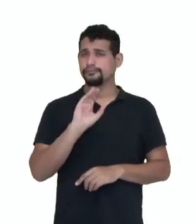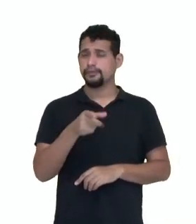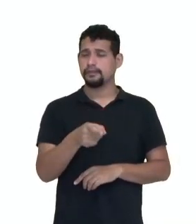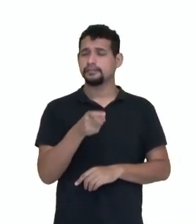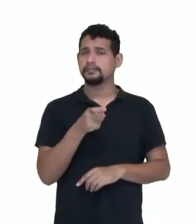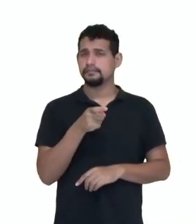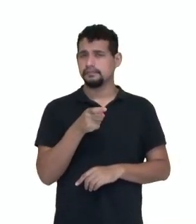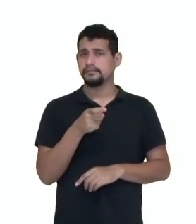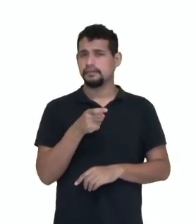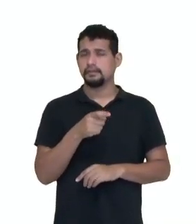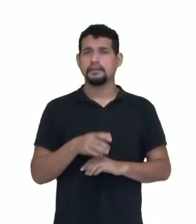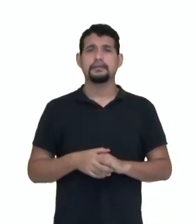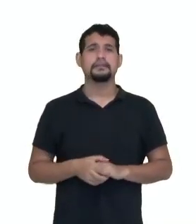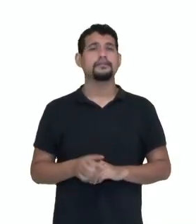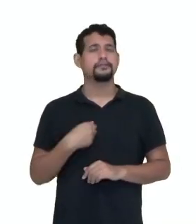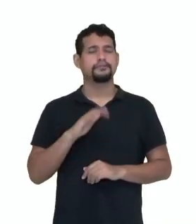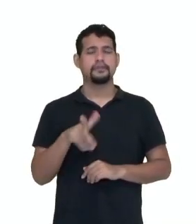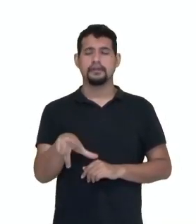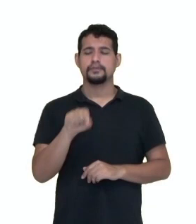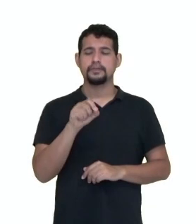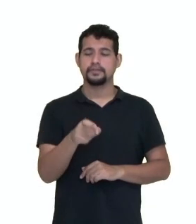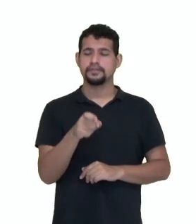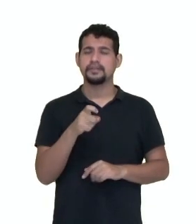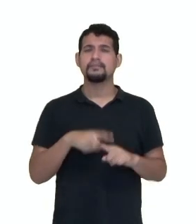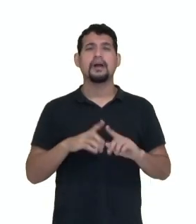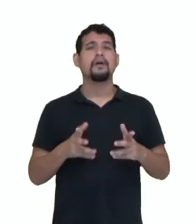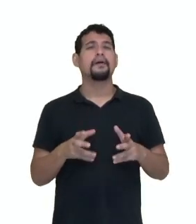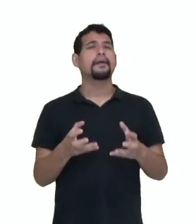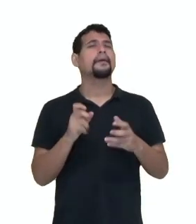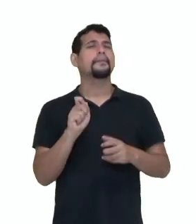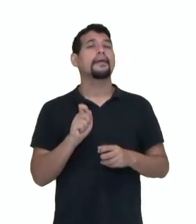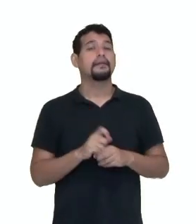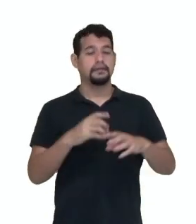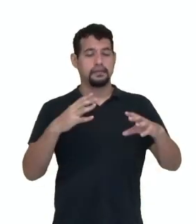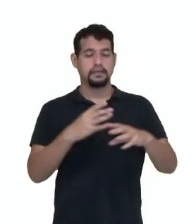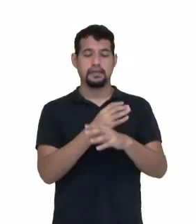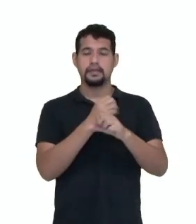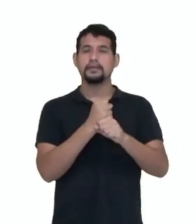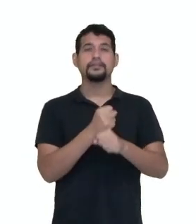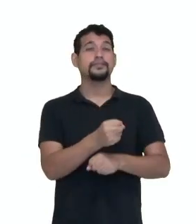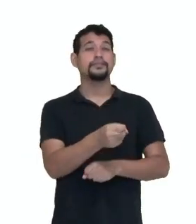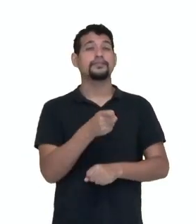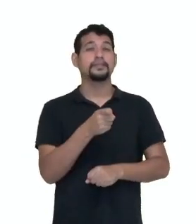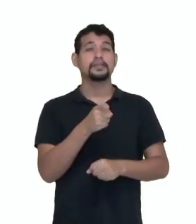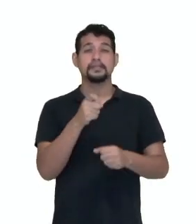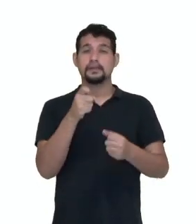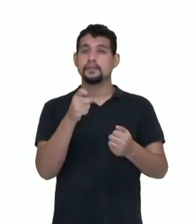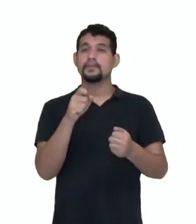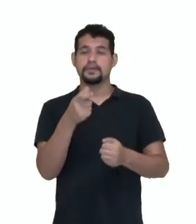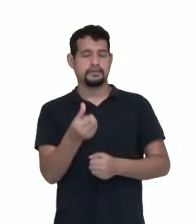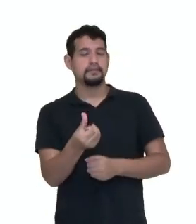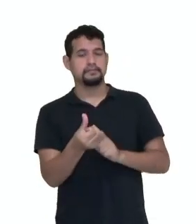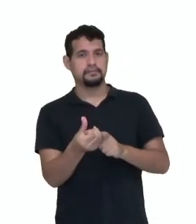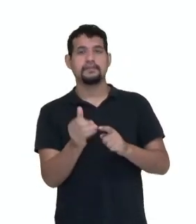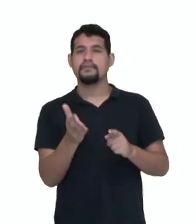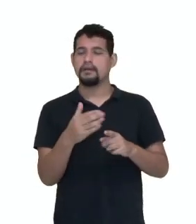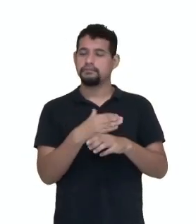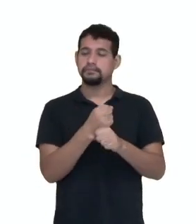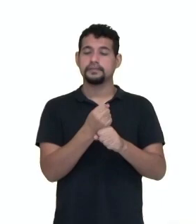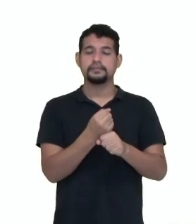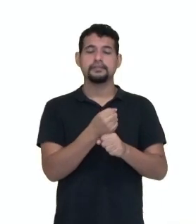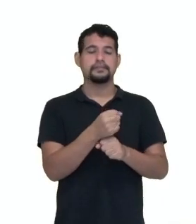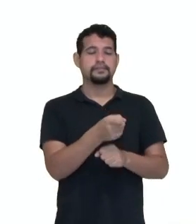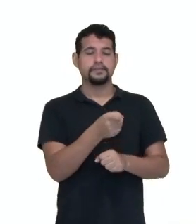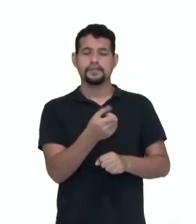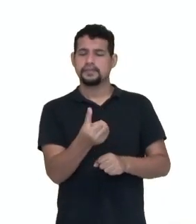tá bom? Então eu escolhi x. Aí o que ele quer? Multiplique x por 6. Então, ó, multiplique por